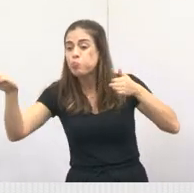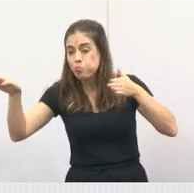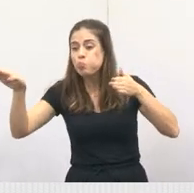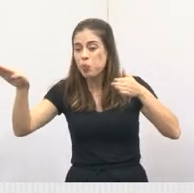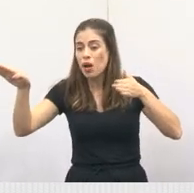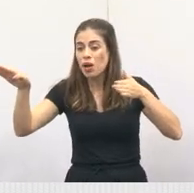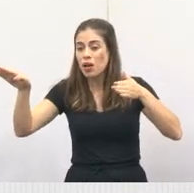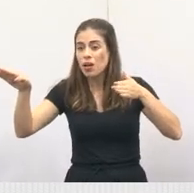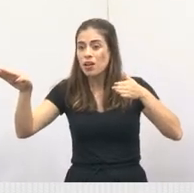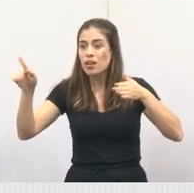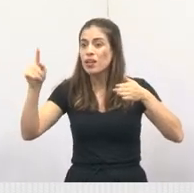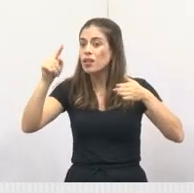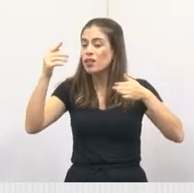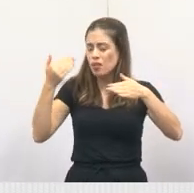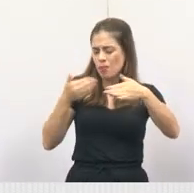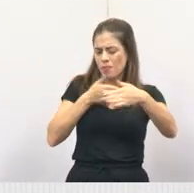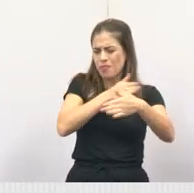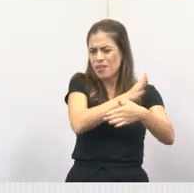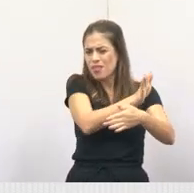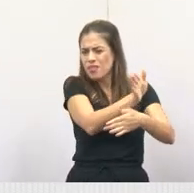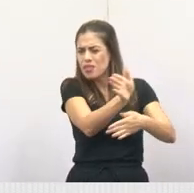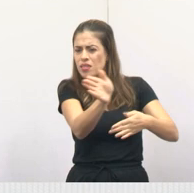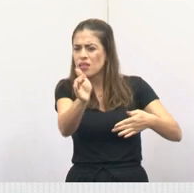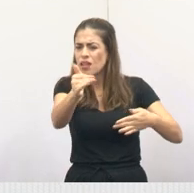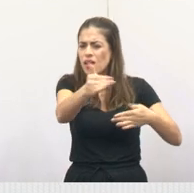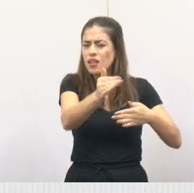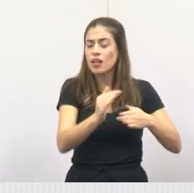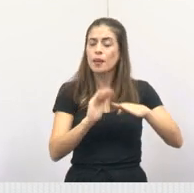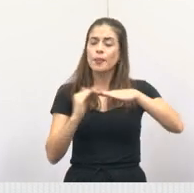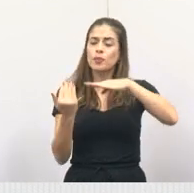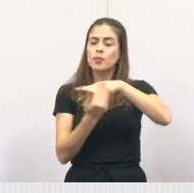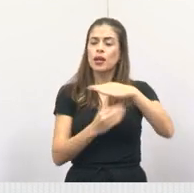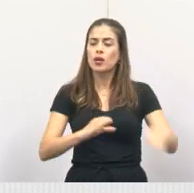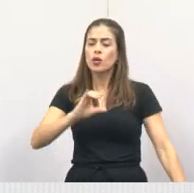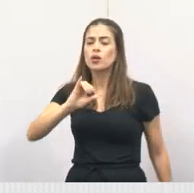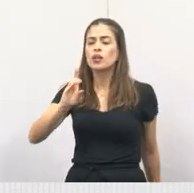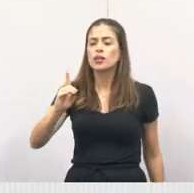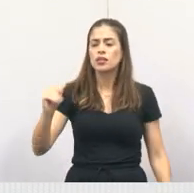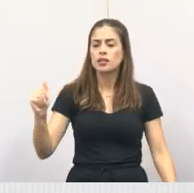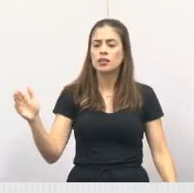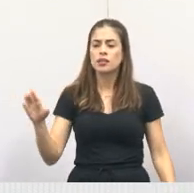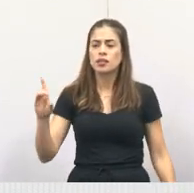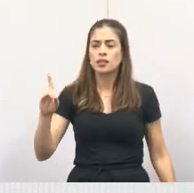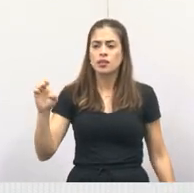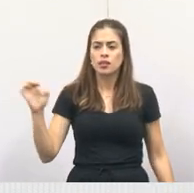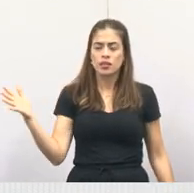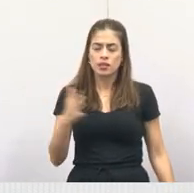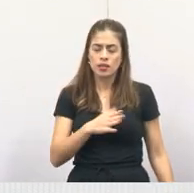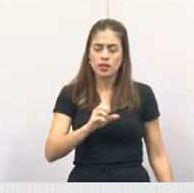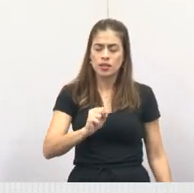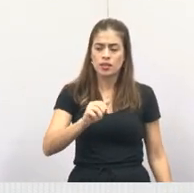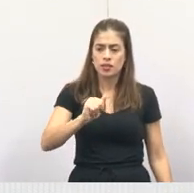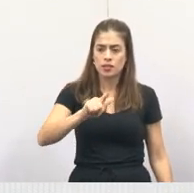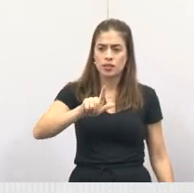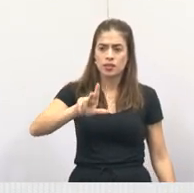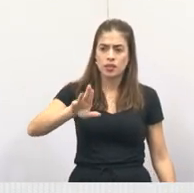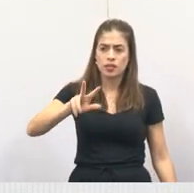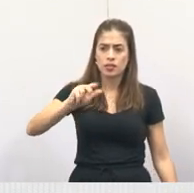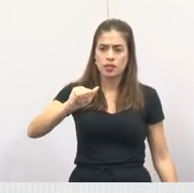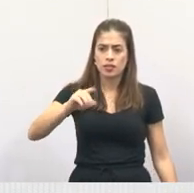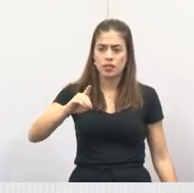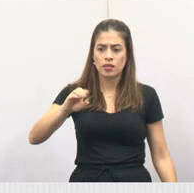deixando de passar na região de cidade de Salvador e desembocar perto da Rodovia Carvalho Pinto